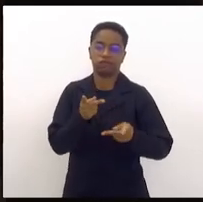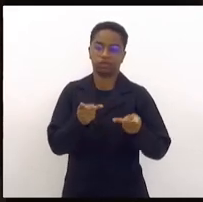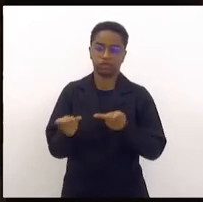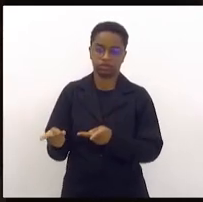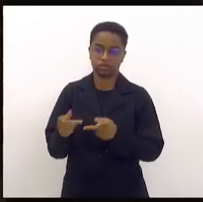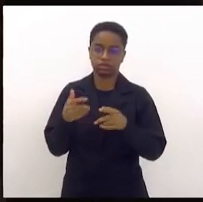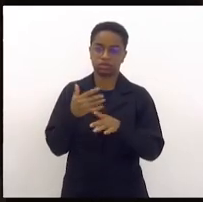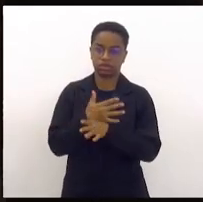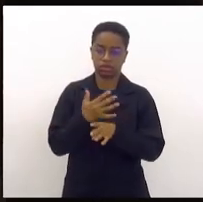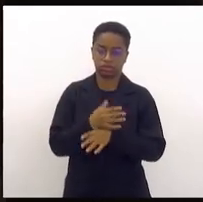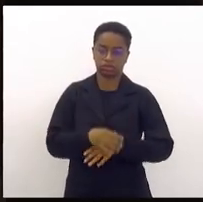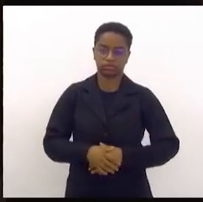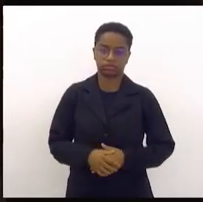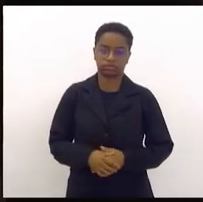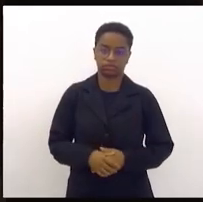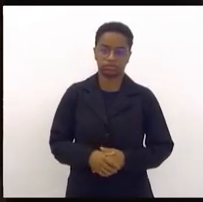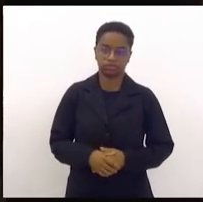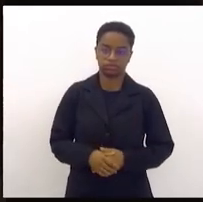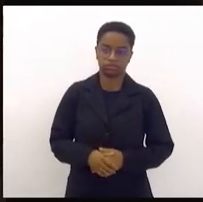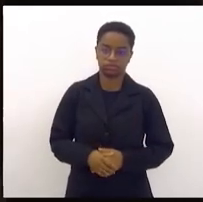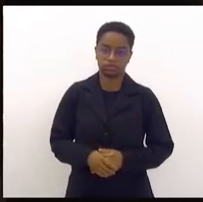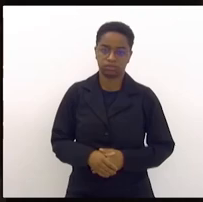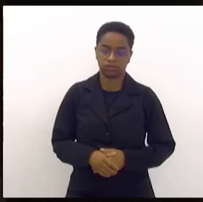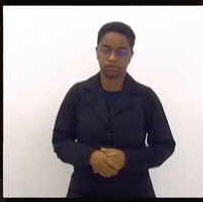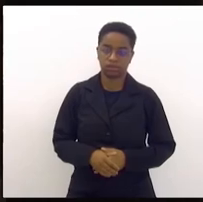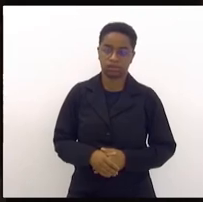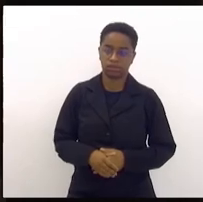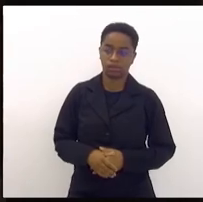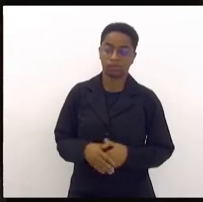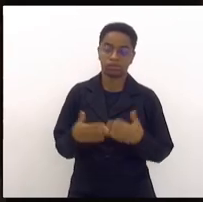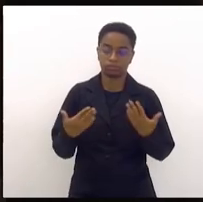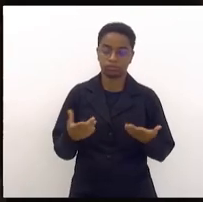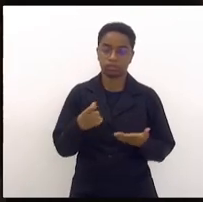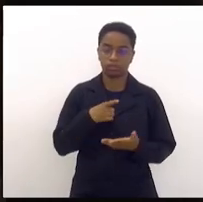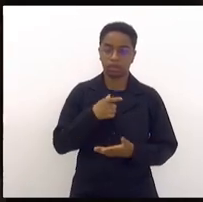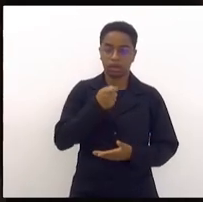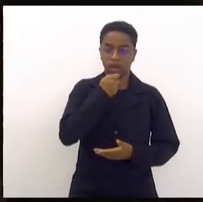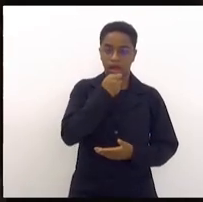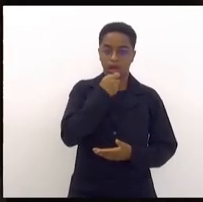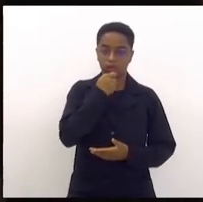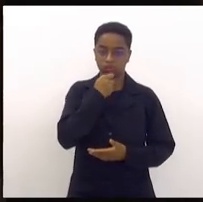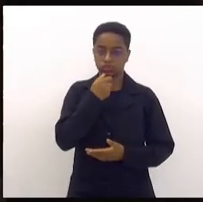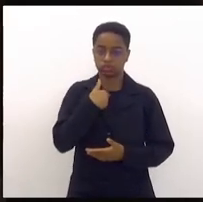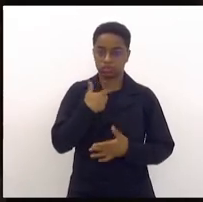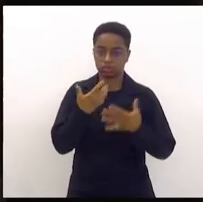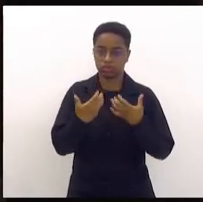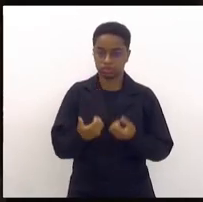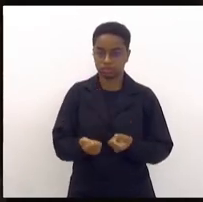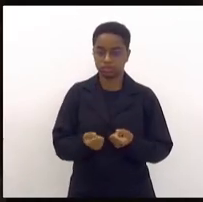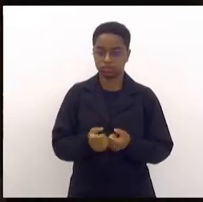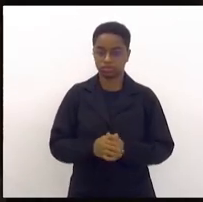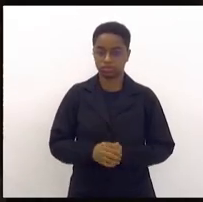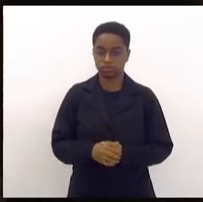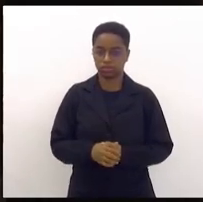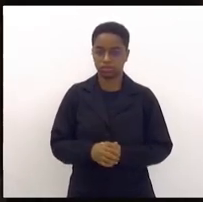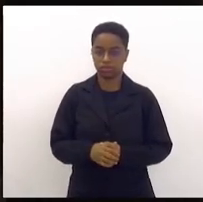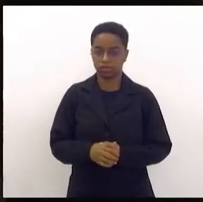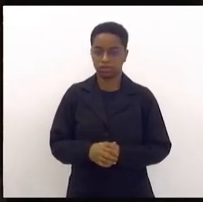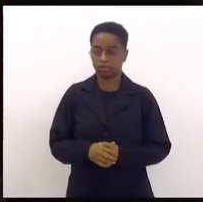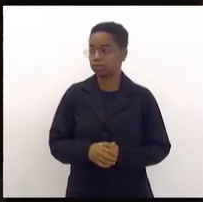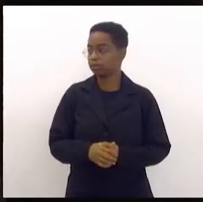na cidade. E aí, eu recebo um áudio, onde